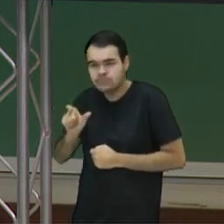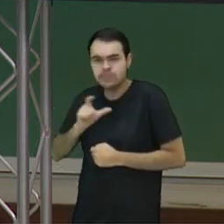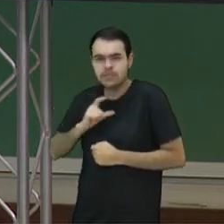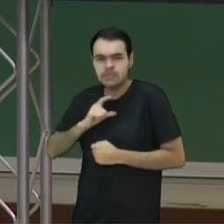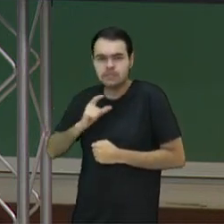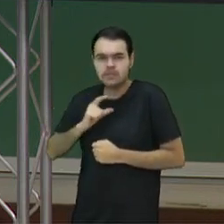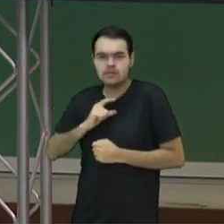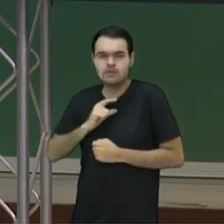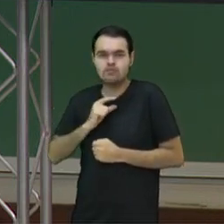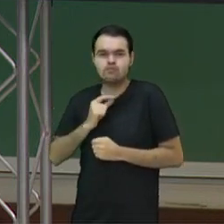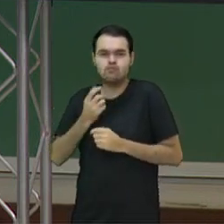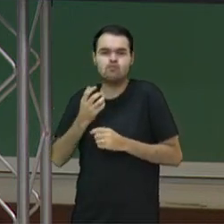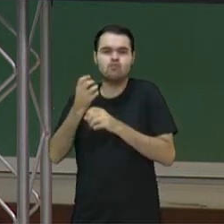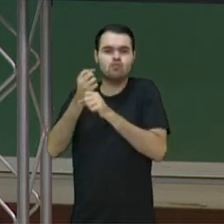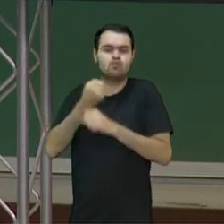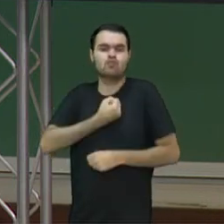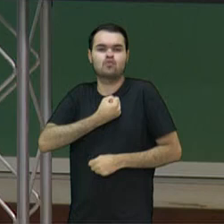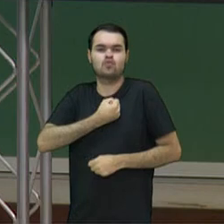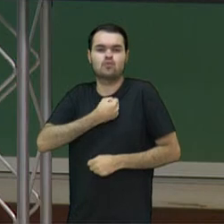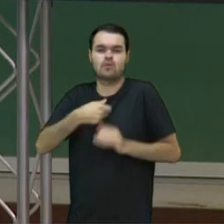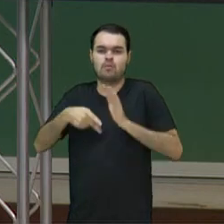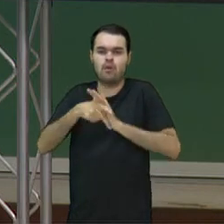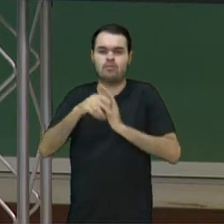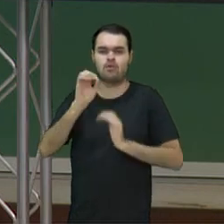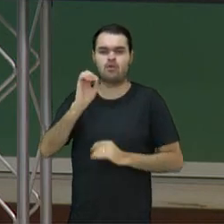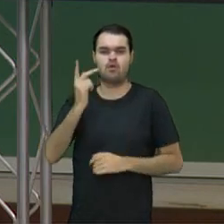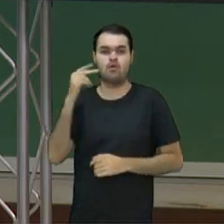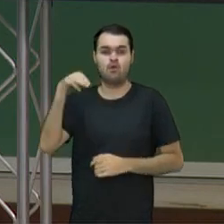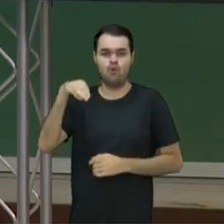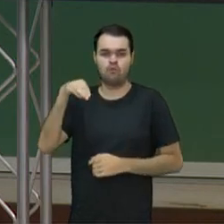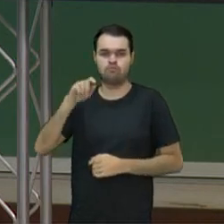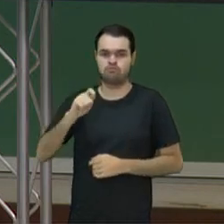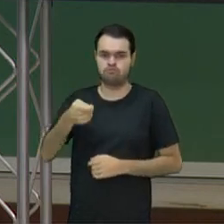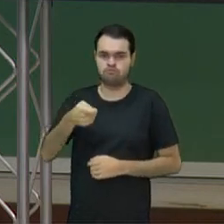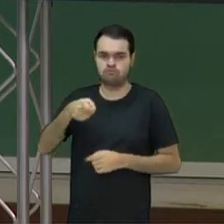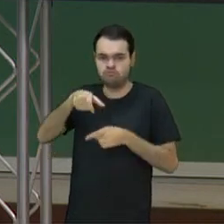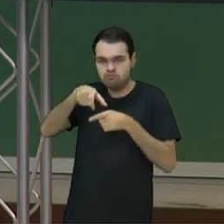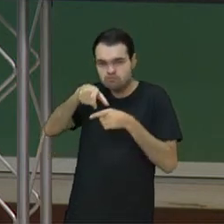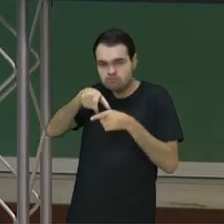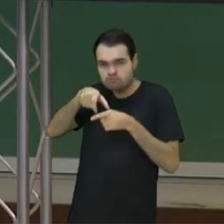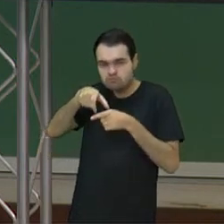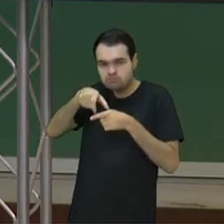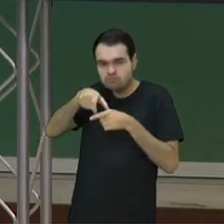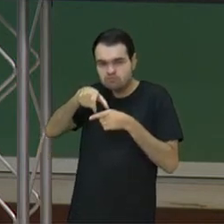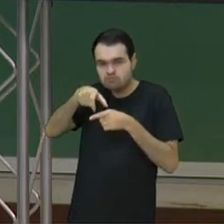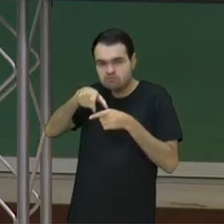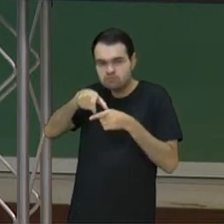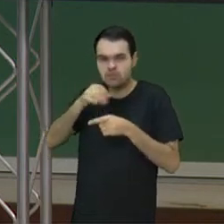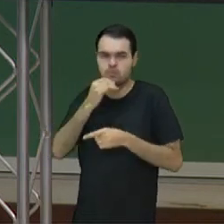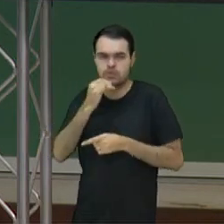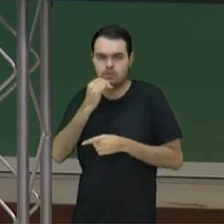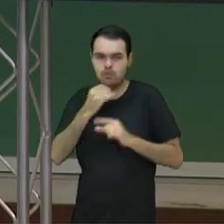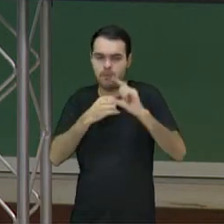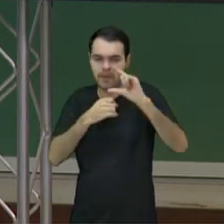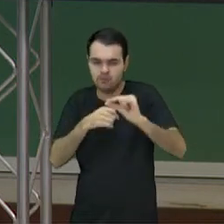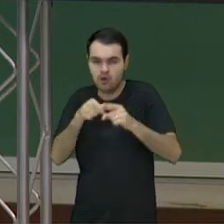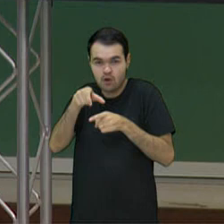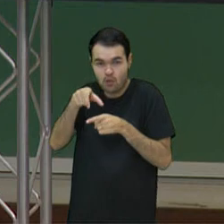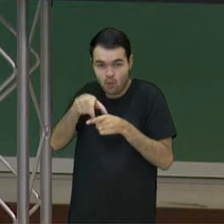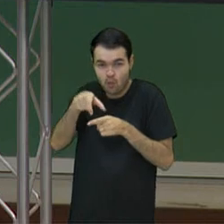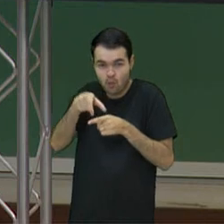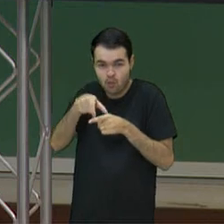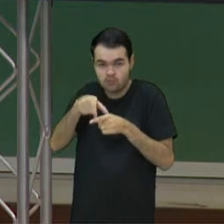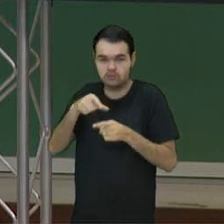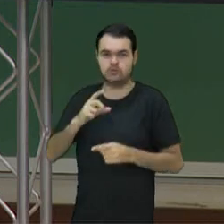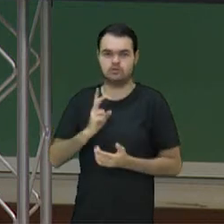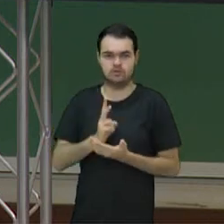um valor de ohm. Então, se você precisar de um resistor com menor ohms, sempre